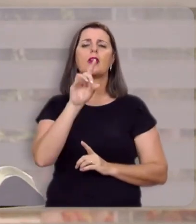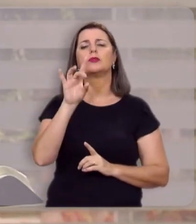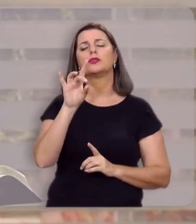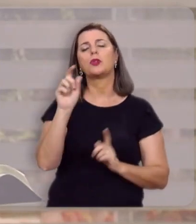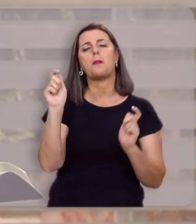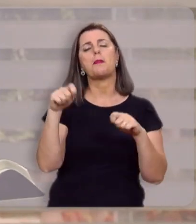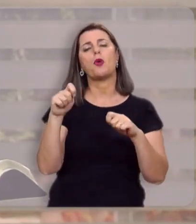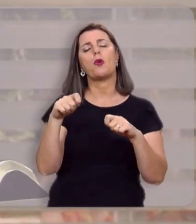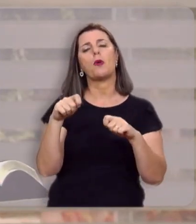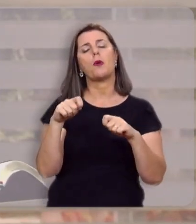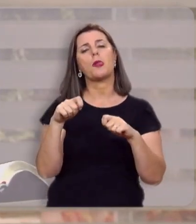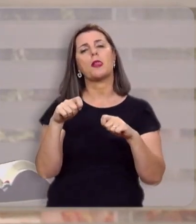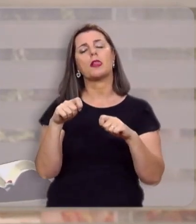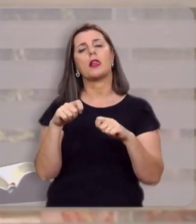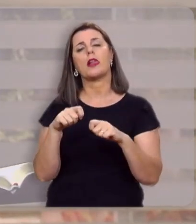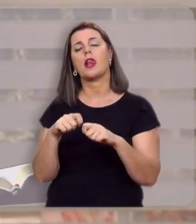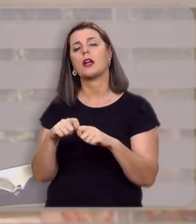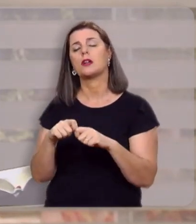apenas pode